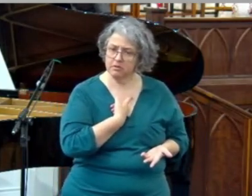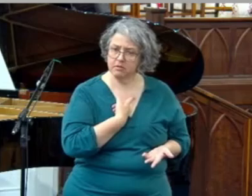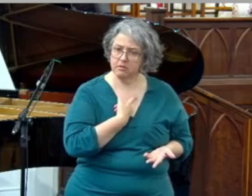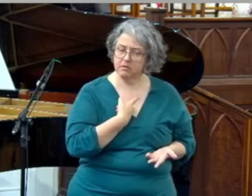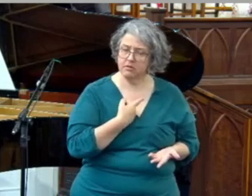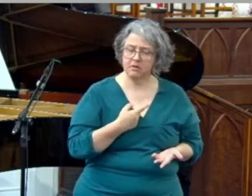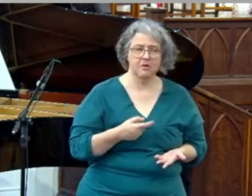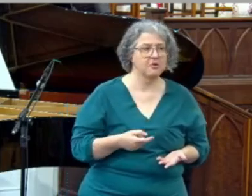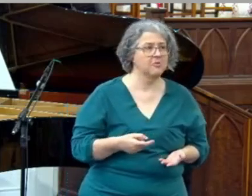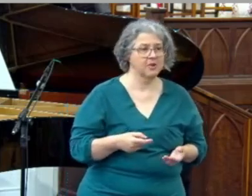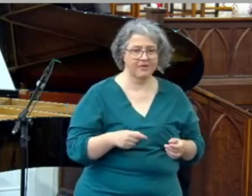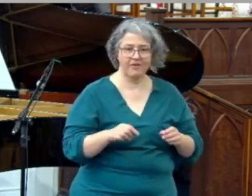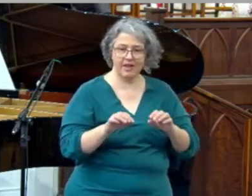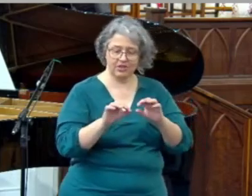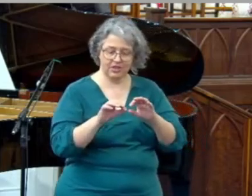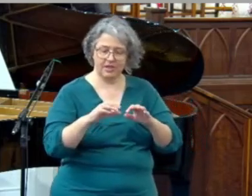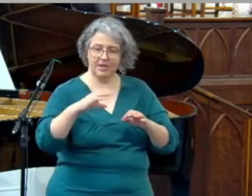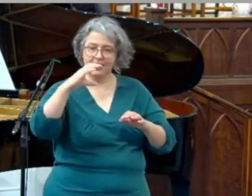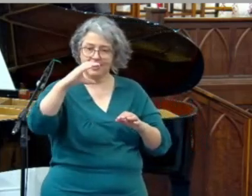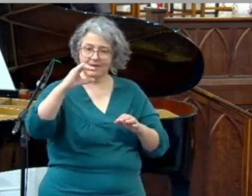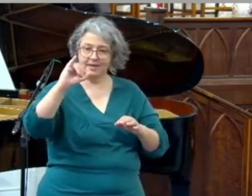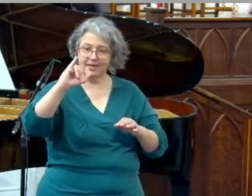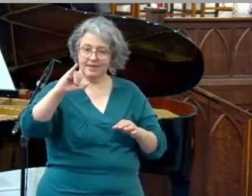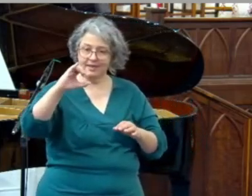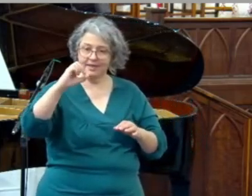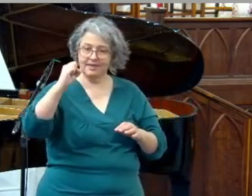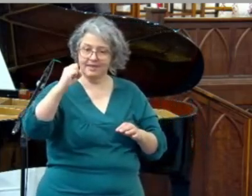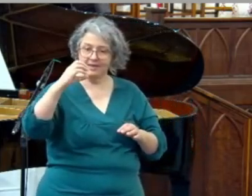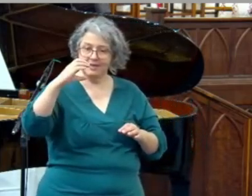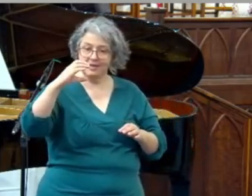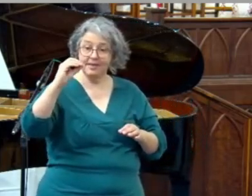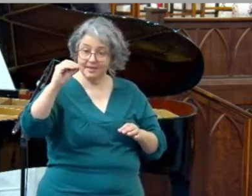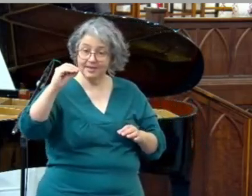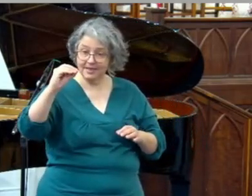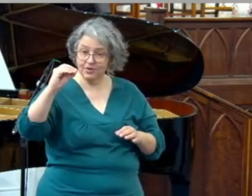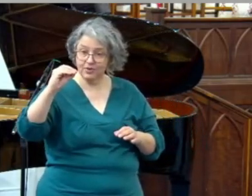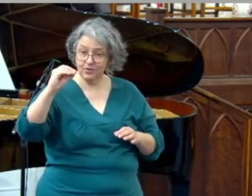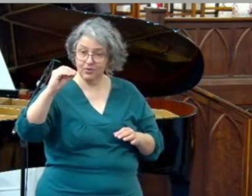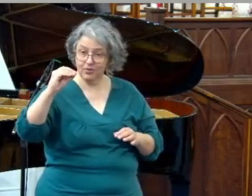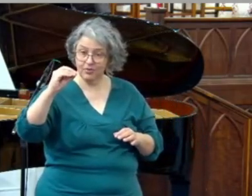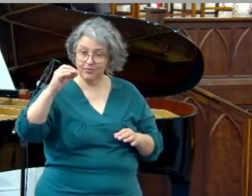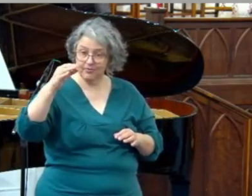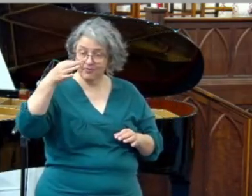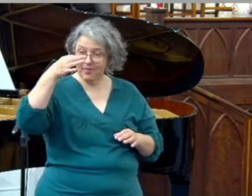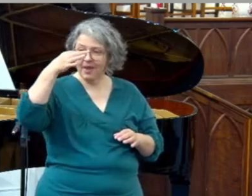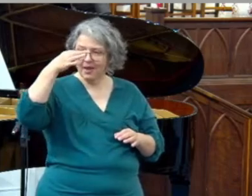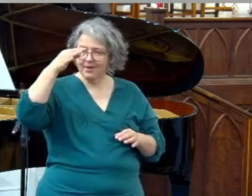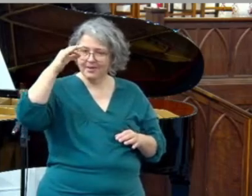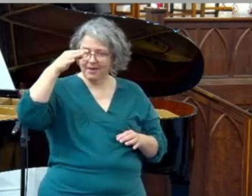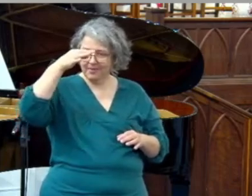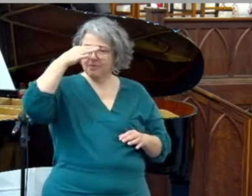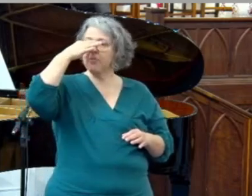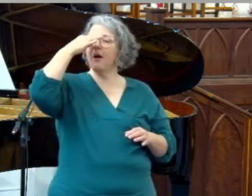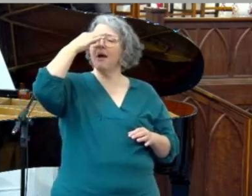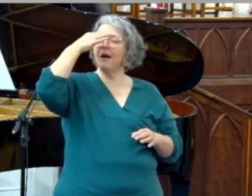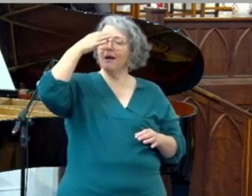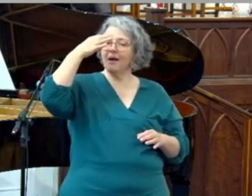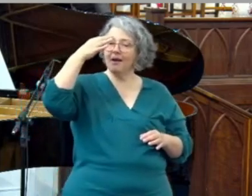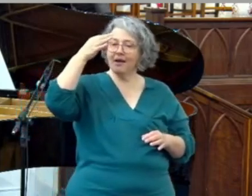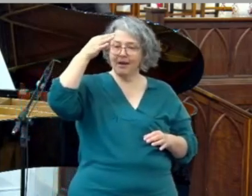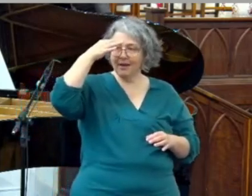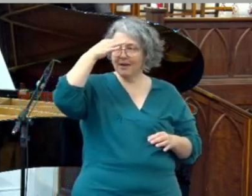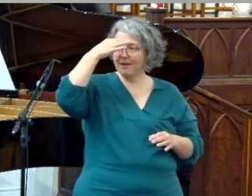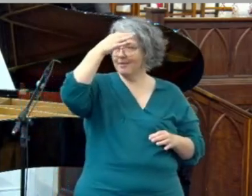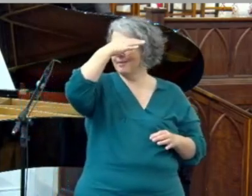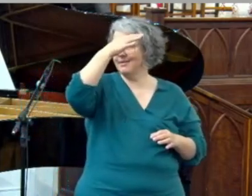indiscutivelmente chocante. Quando ele se refere a algumas pessoas como cães e porcos.